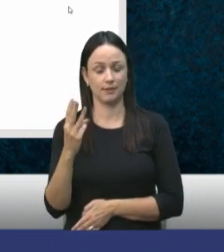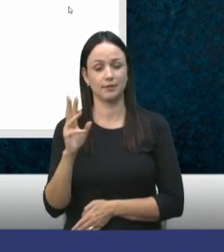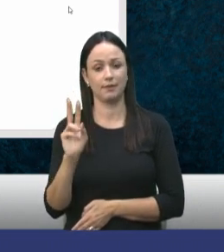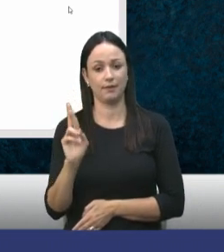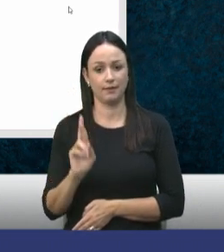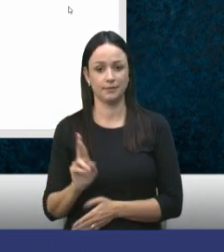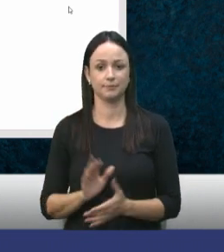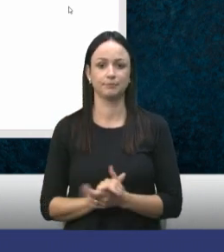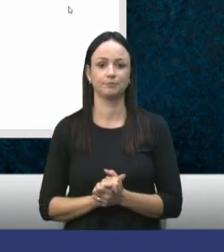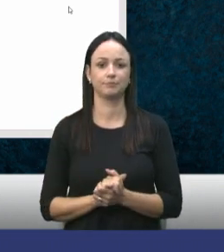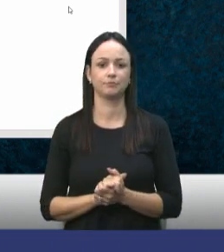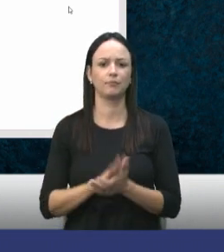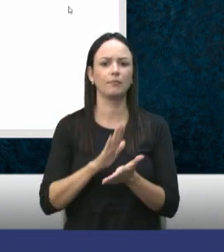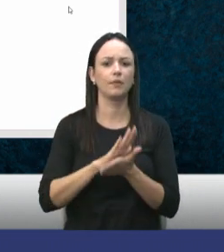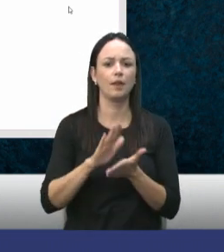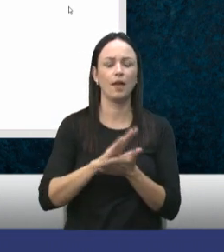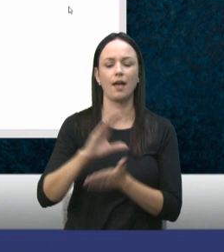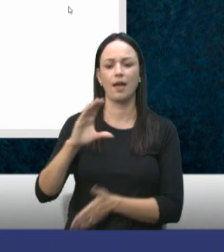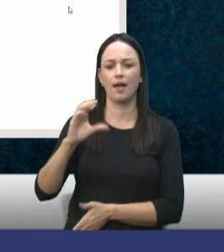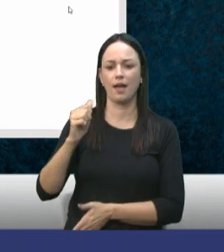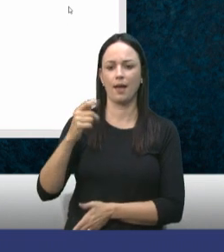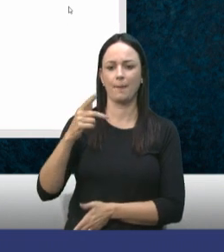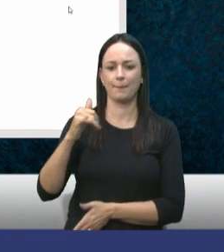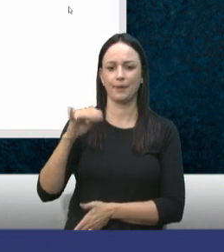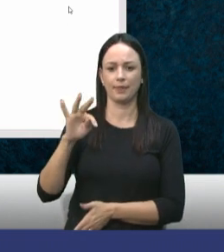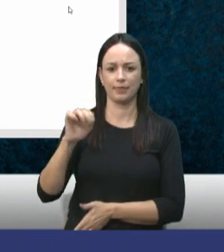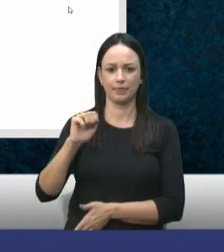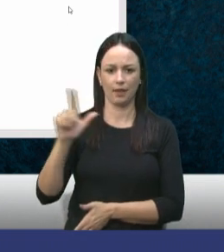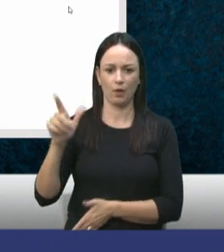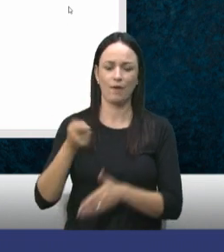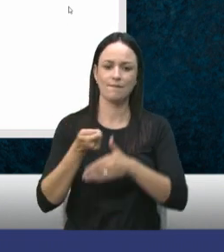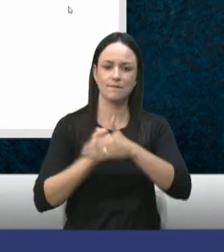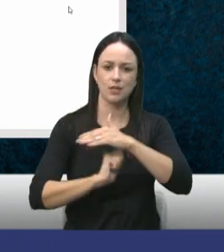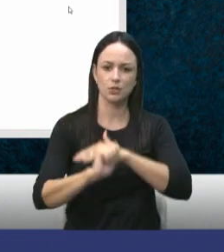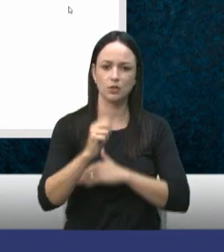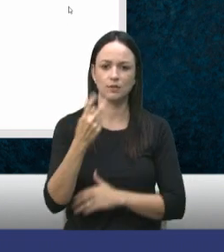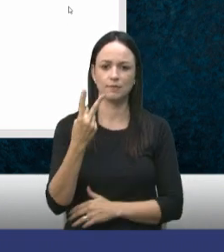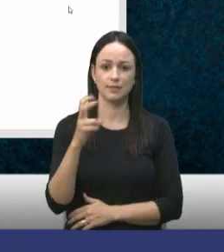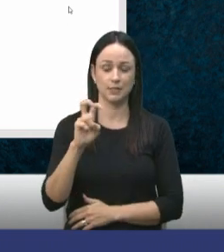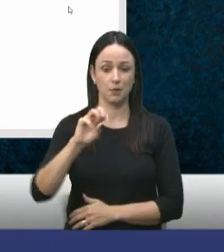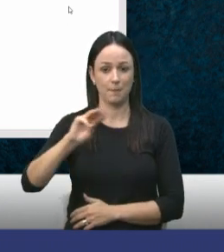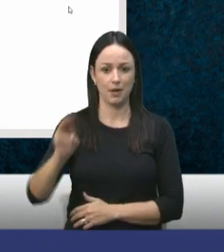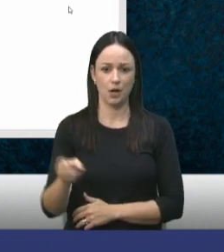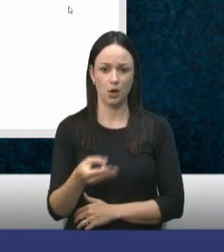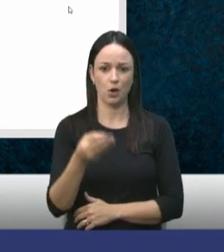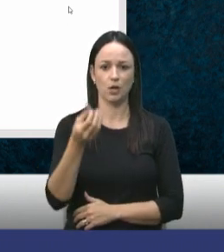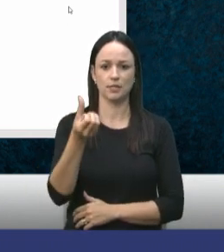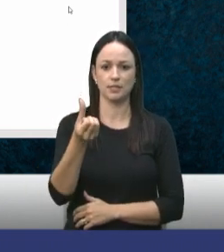R$356.206.803. Despesa de capital, investimento,